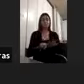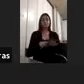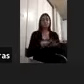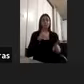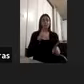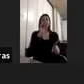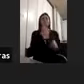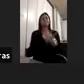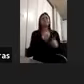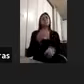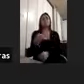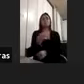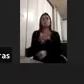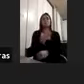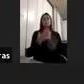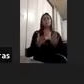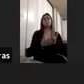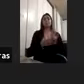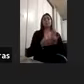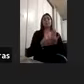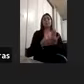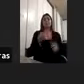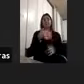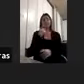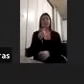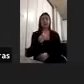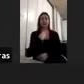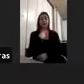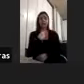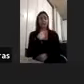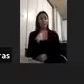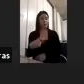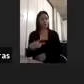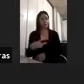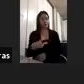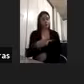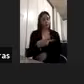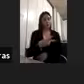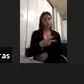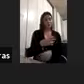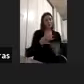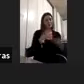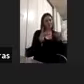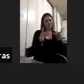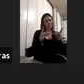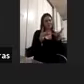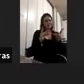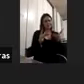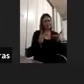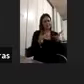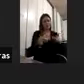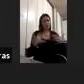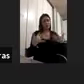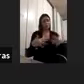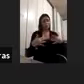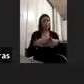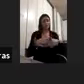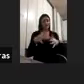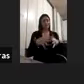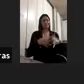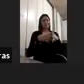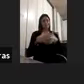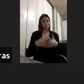que essa não pode ser operada. Que ela fica num lugar muito delicado, que ela é feita de frente para trás. Então, assim,